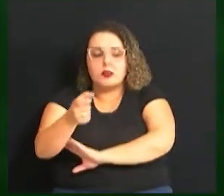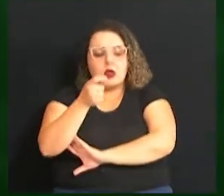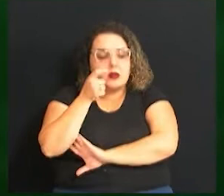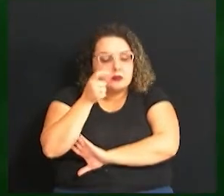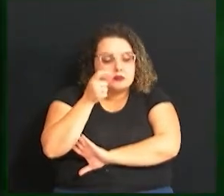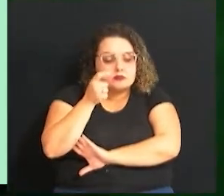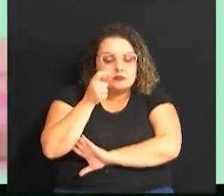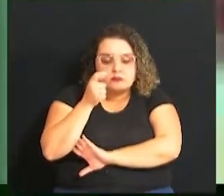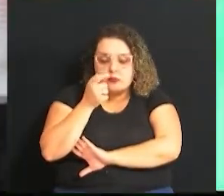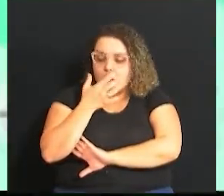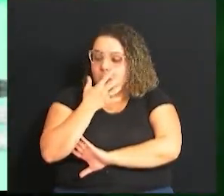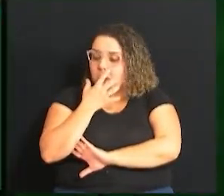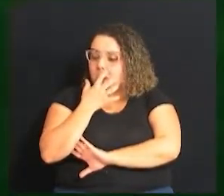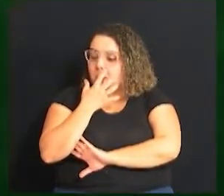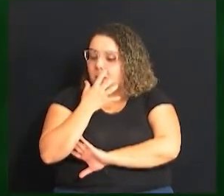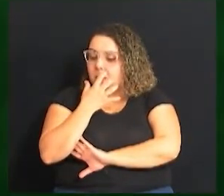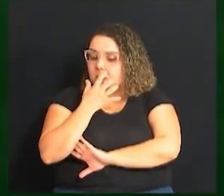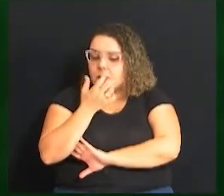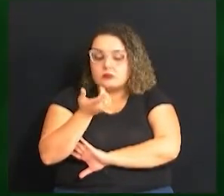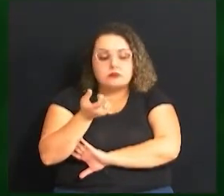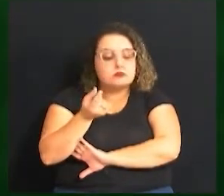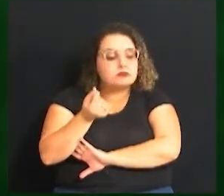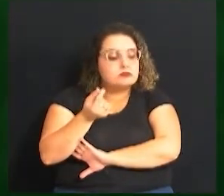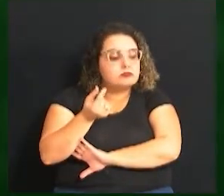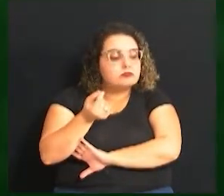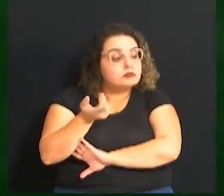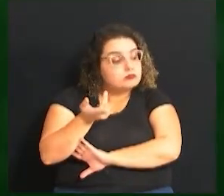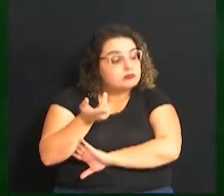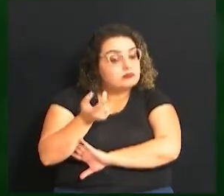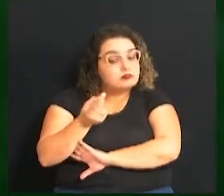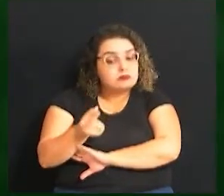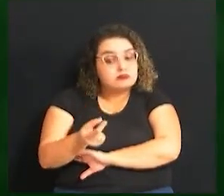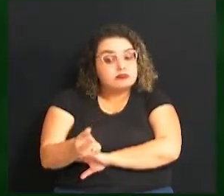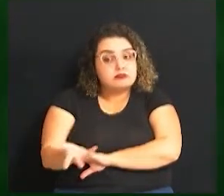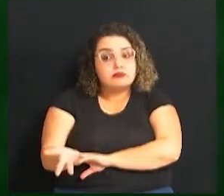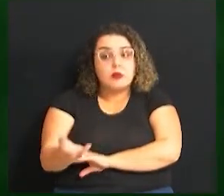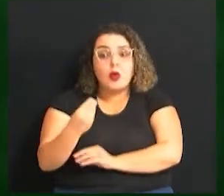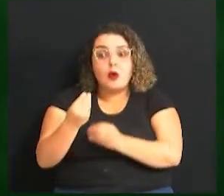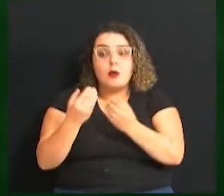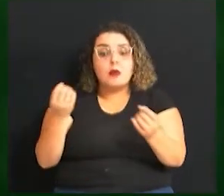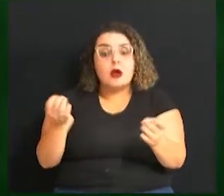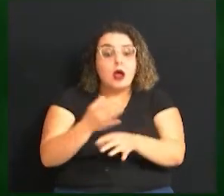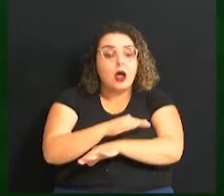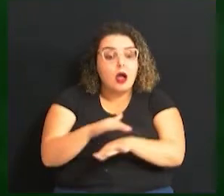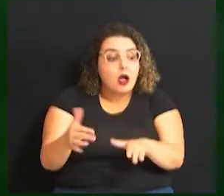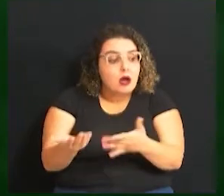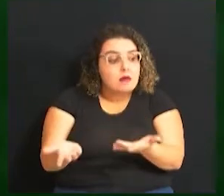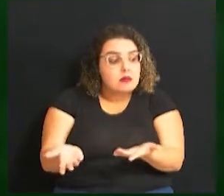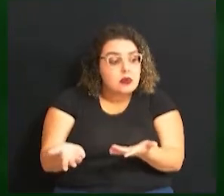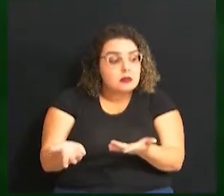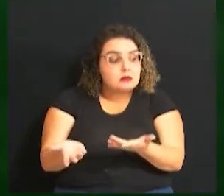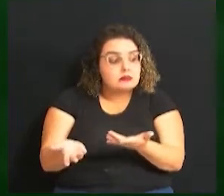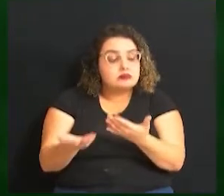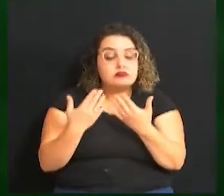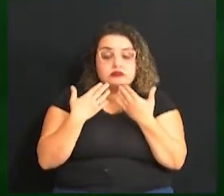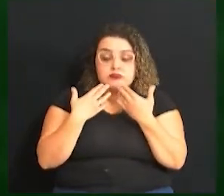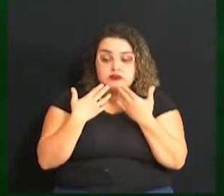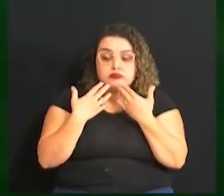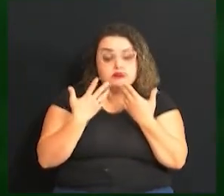vai observar de que forma que os recursos são finitos, de que forma que é